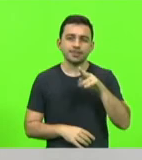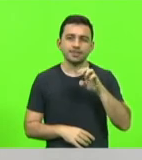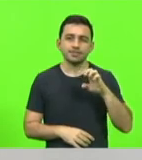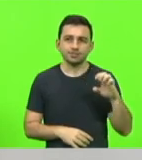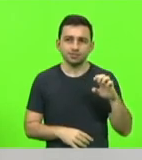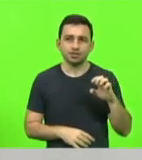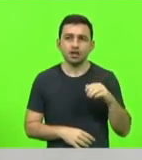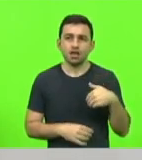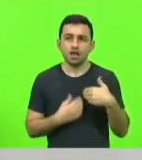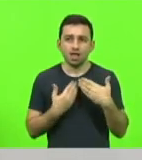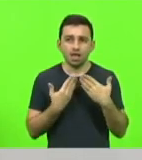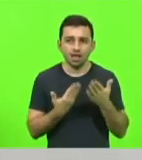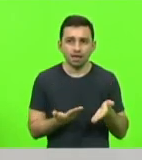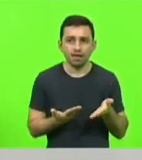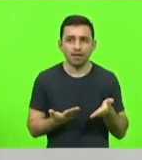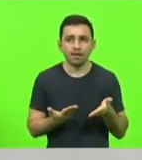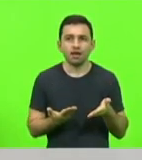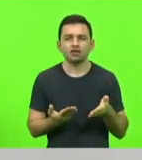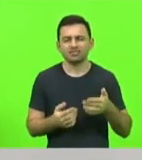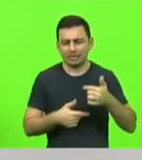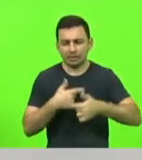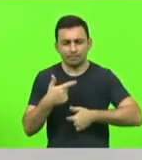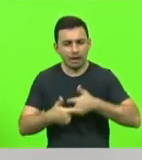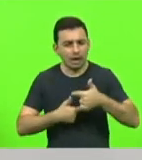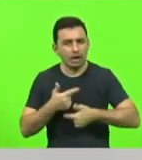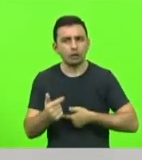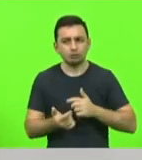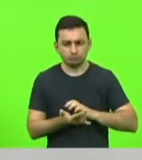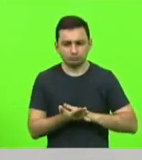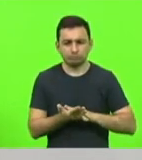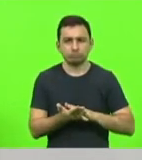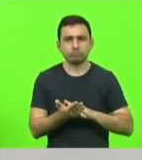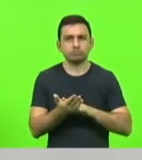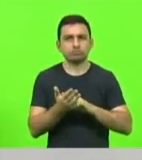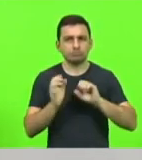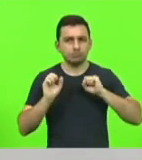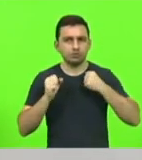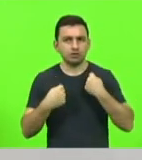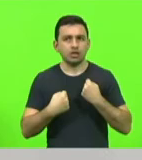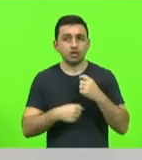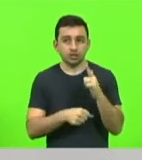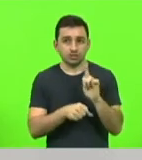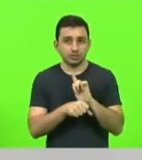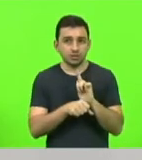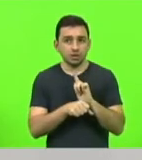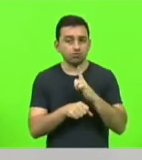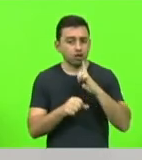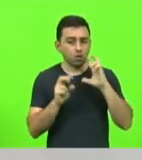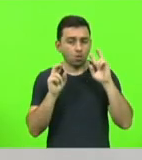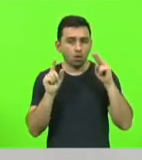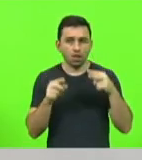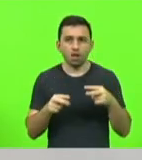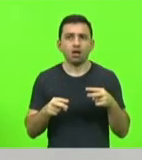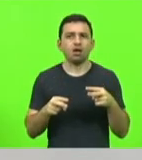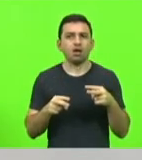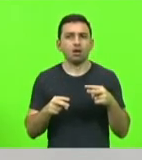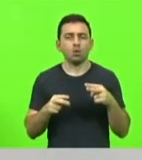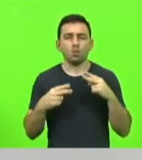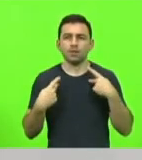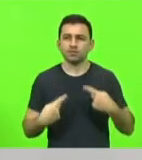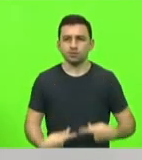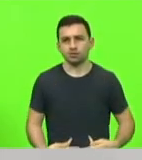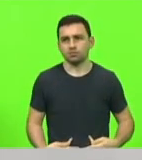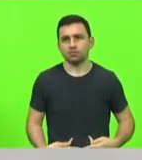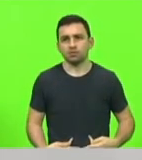que faz um trabalho louvável. Essa gestão tem um olhar humanizado para o segmento